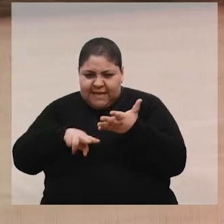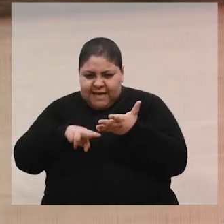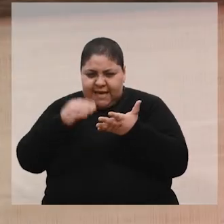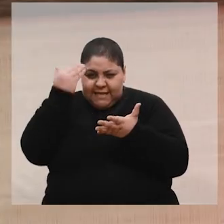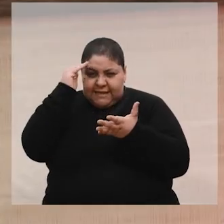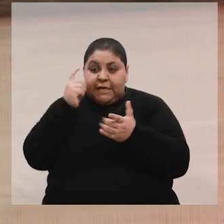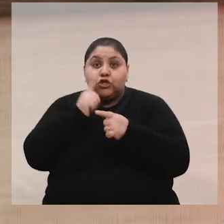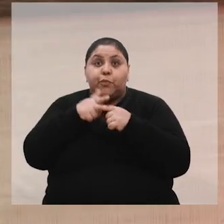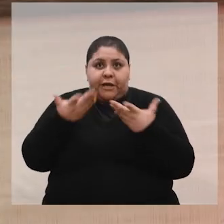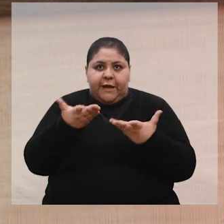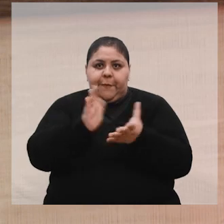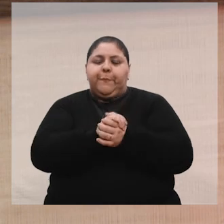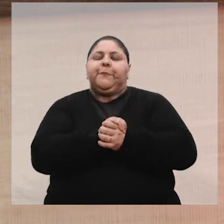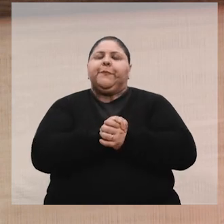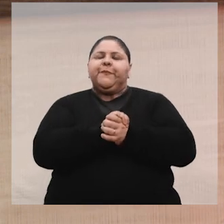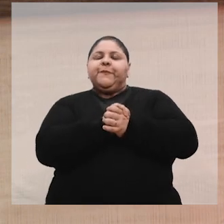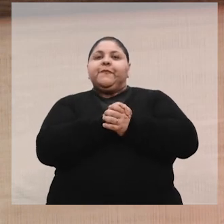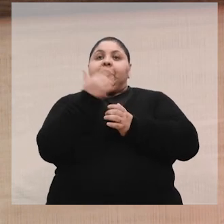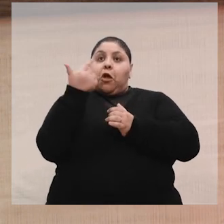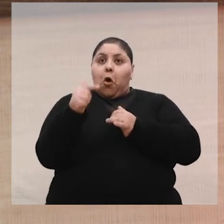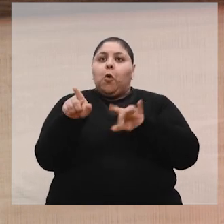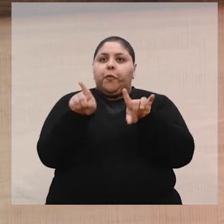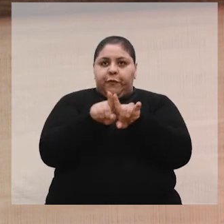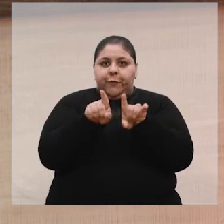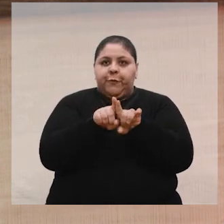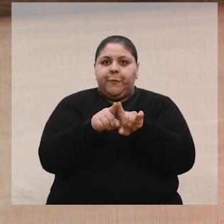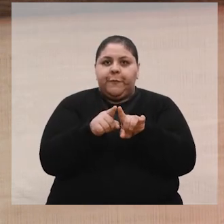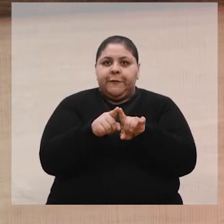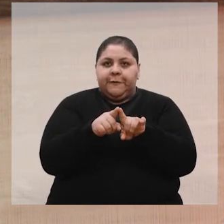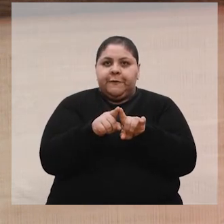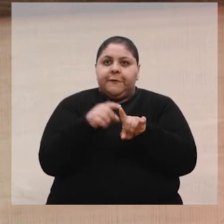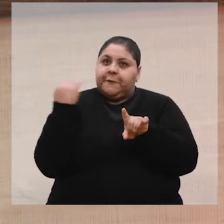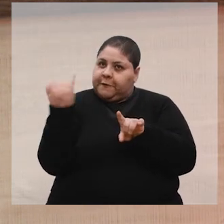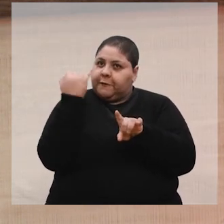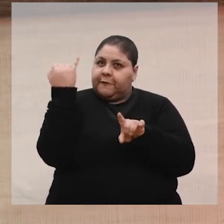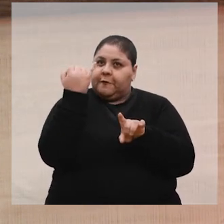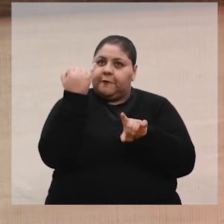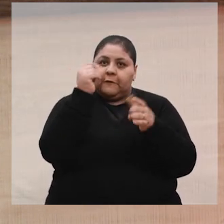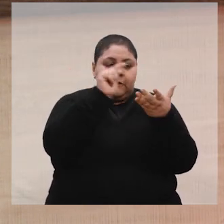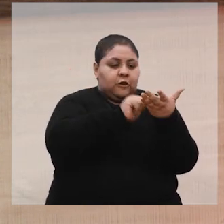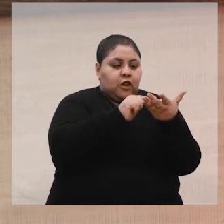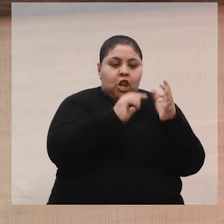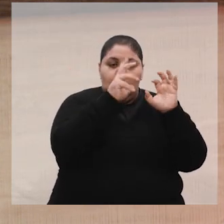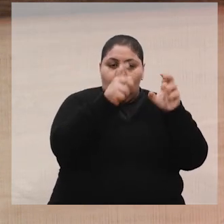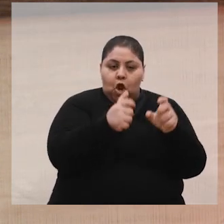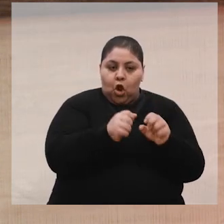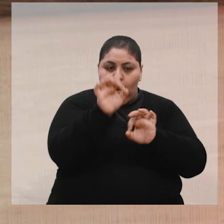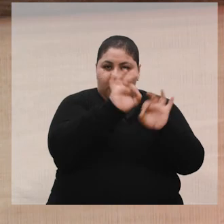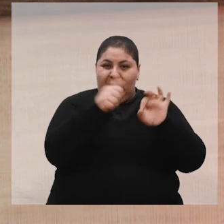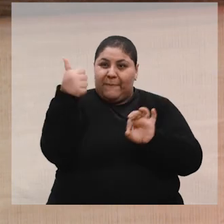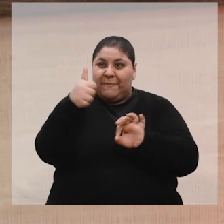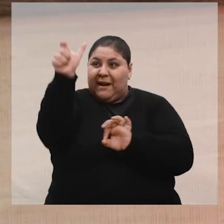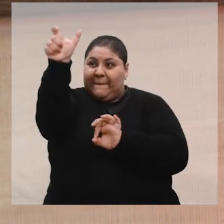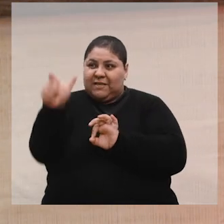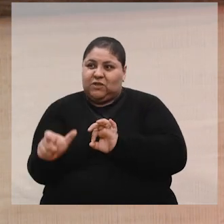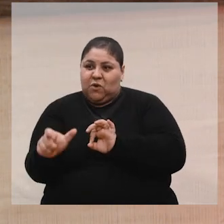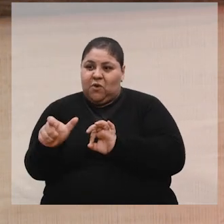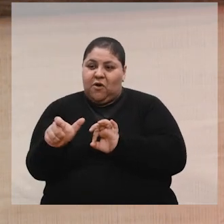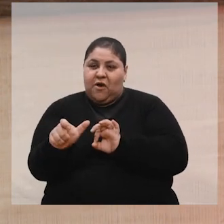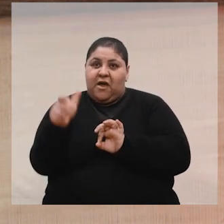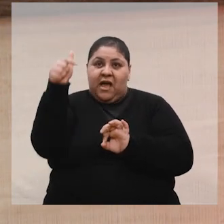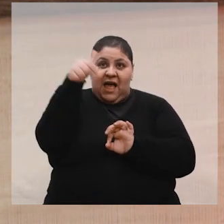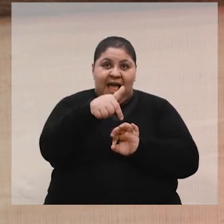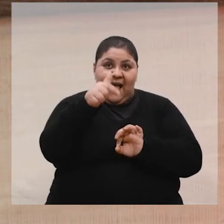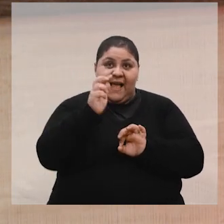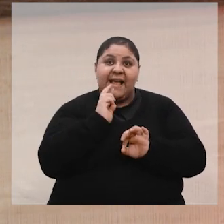Sim, e outro fator que é interessante, por exemplo, o livro ele é todo conduzido na primeira pessoa. Aqui nas